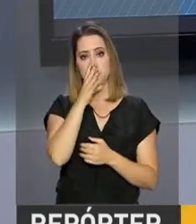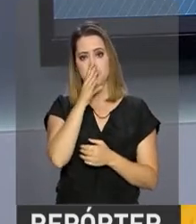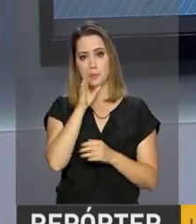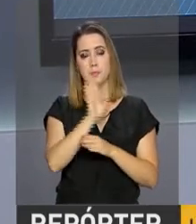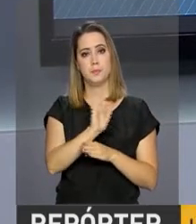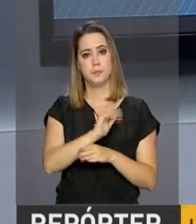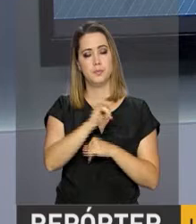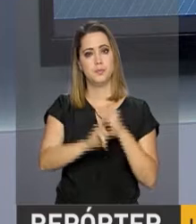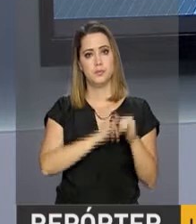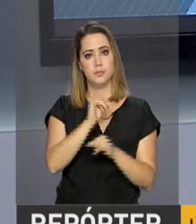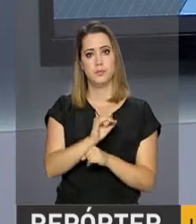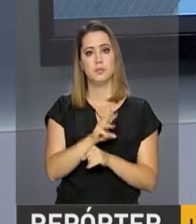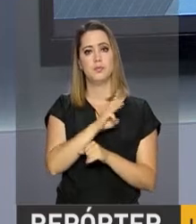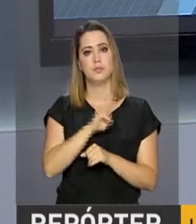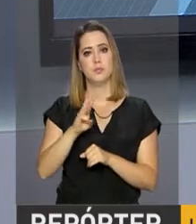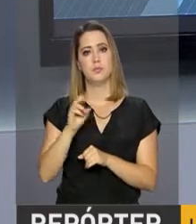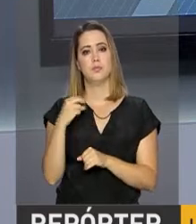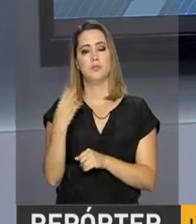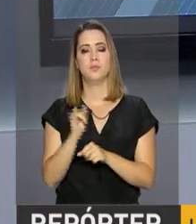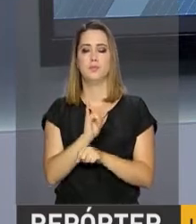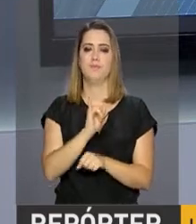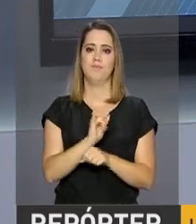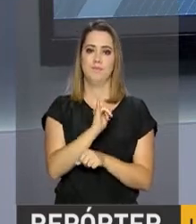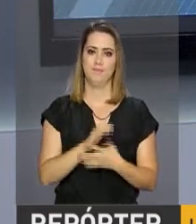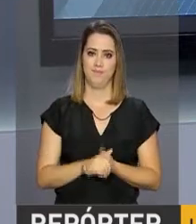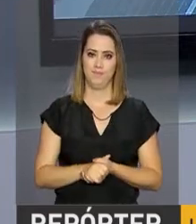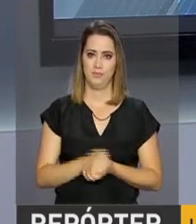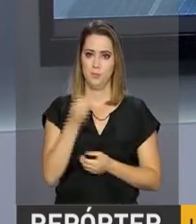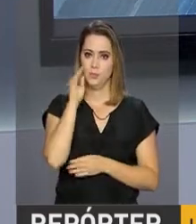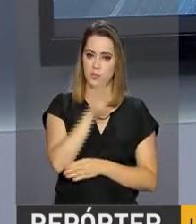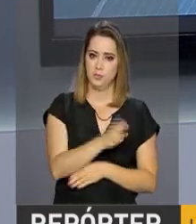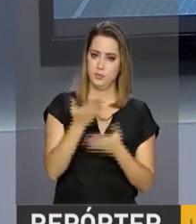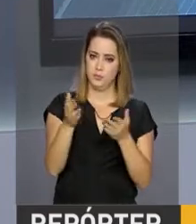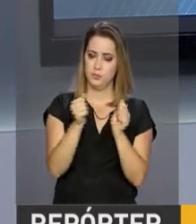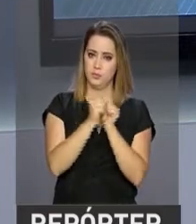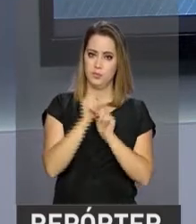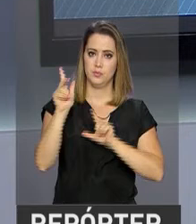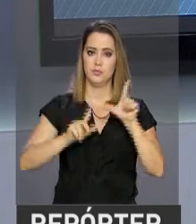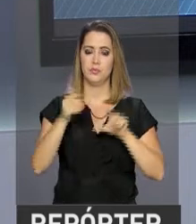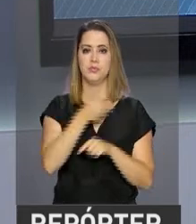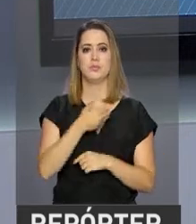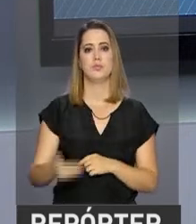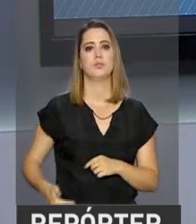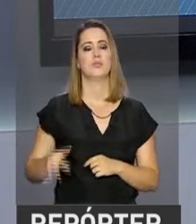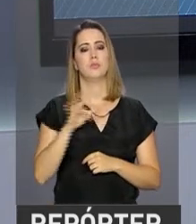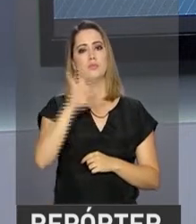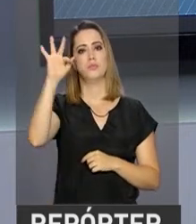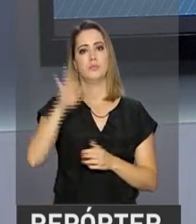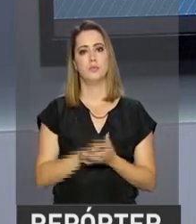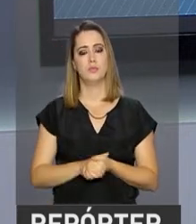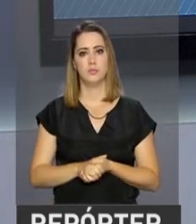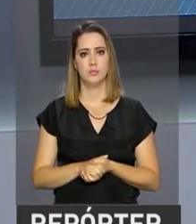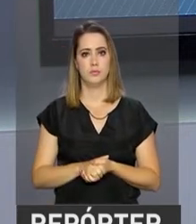a nossa programação pela internet no site da nbr ou em nosso canal no youtube uma boa tarde pra você continue com a gente na nbr a tv